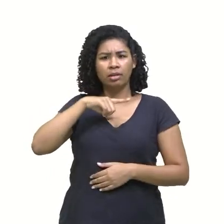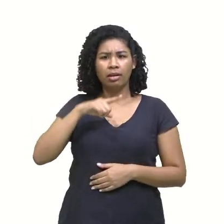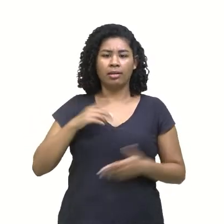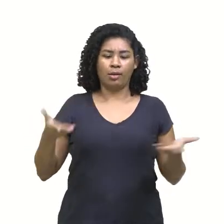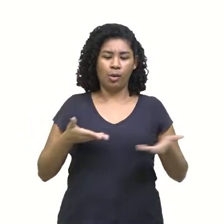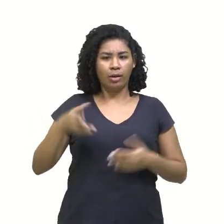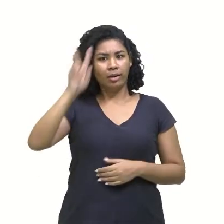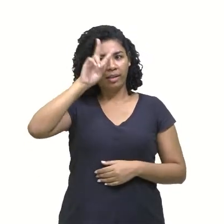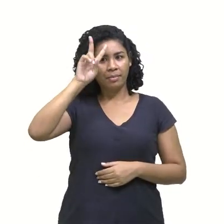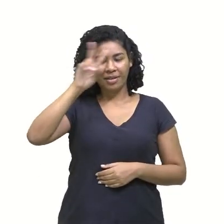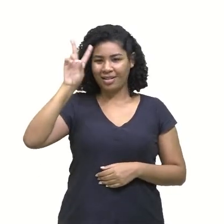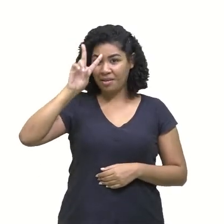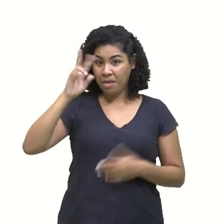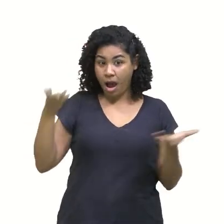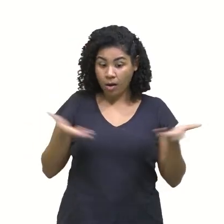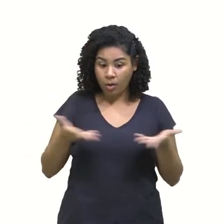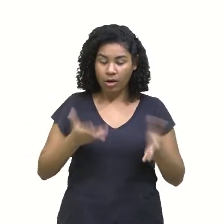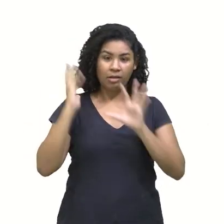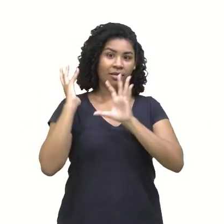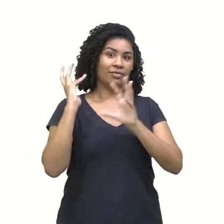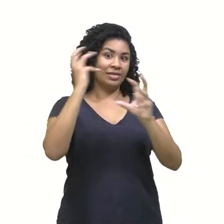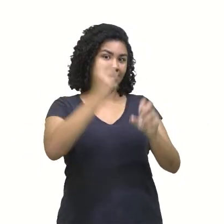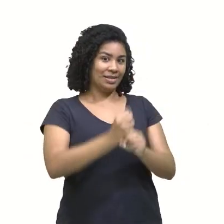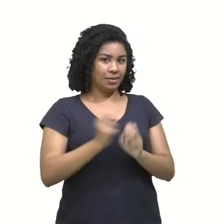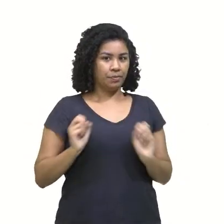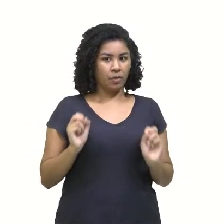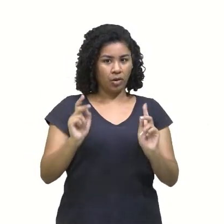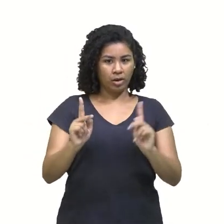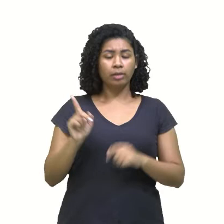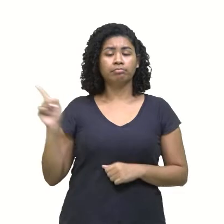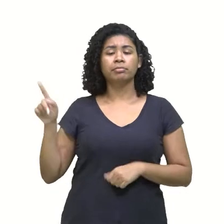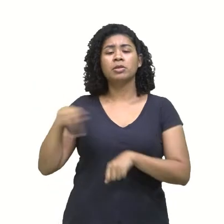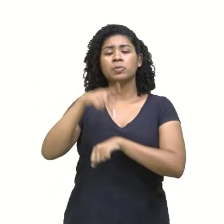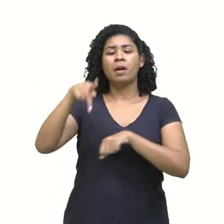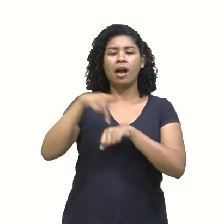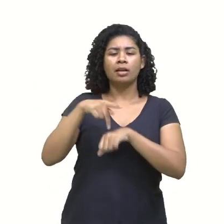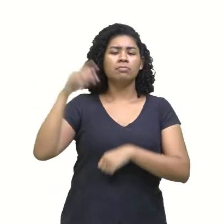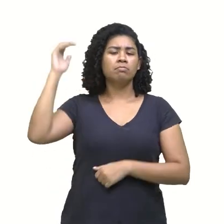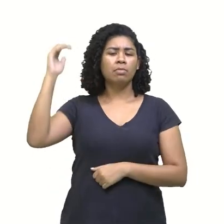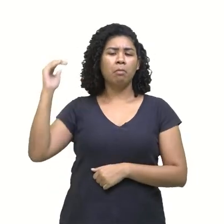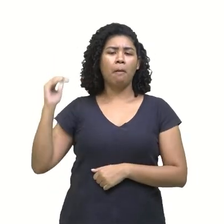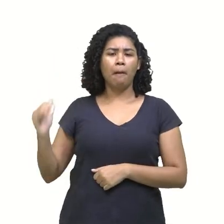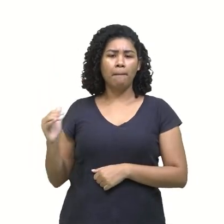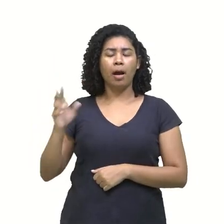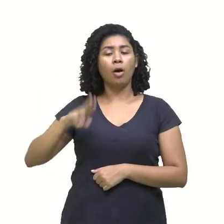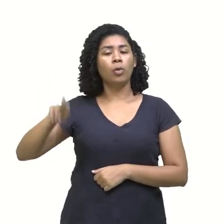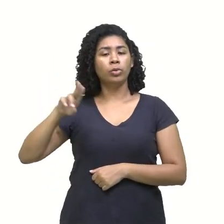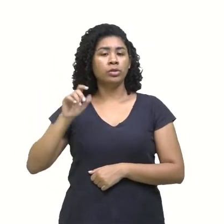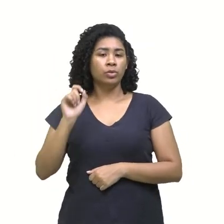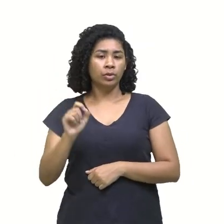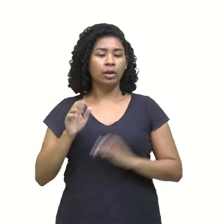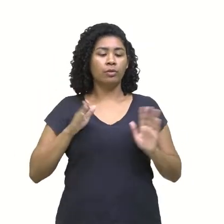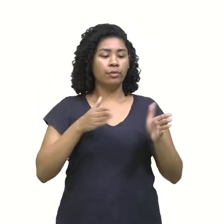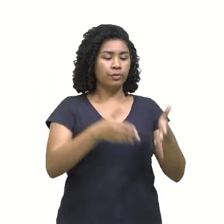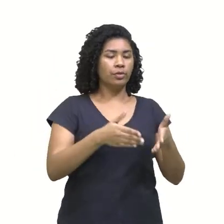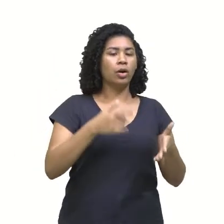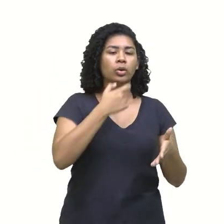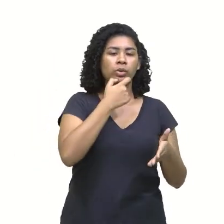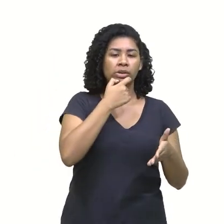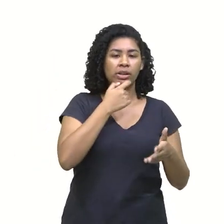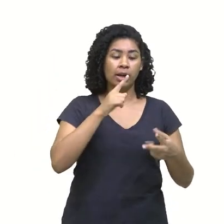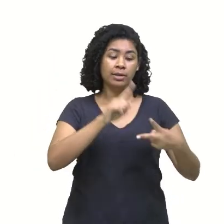relembrando. Lembra que é revisão, não é? Então, esses países aqui, no caso, falam inglês britânico, lá